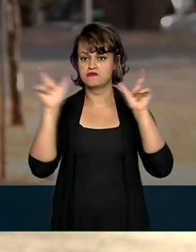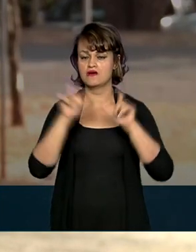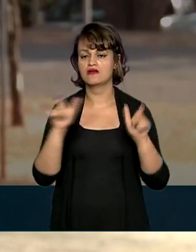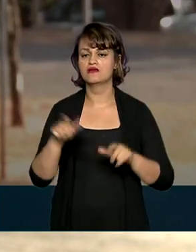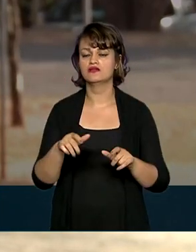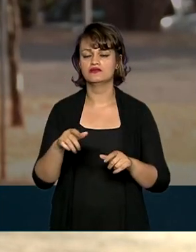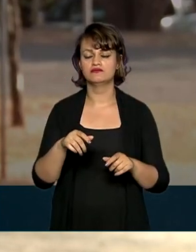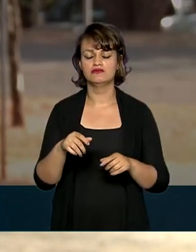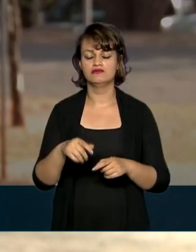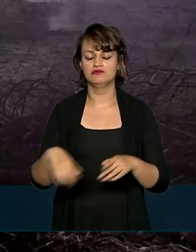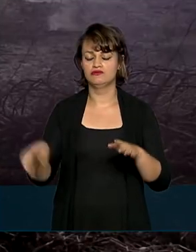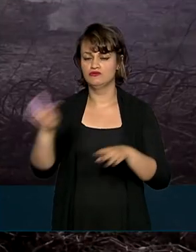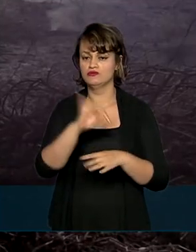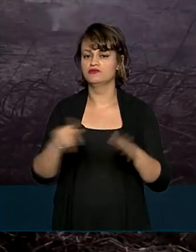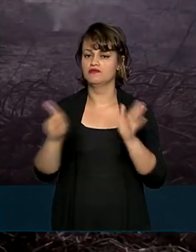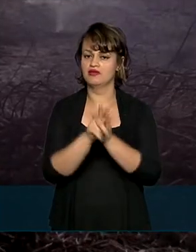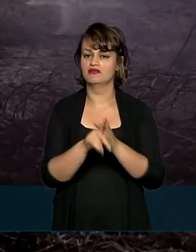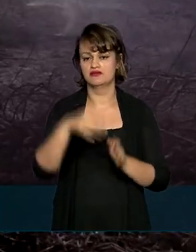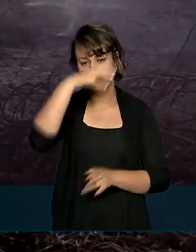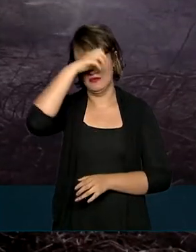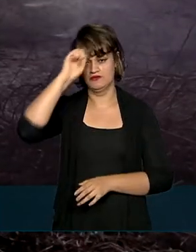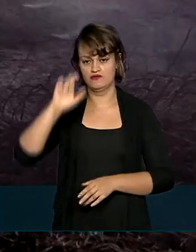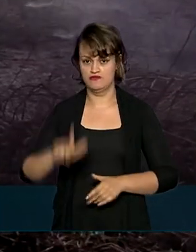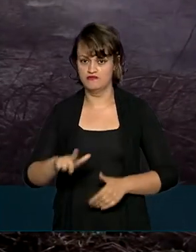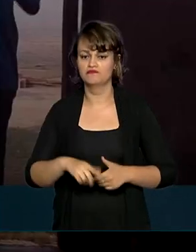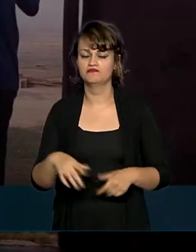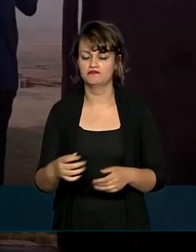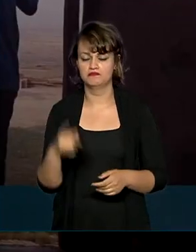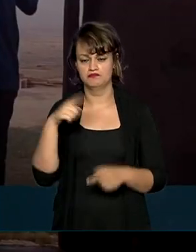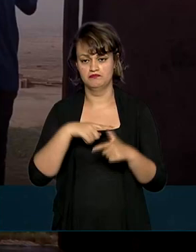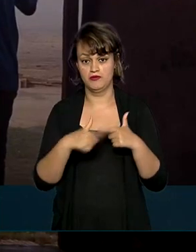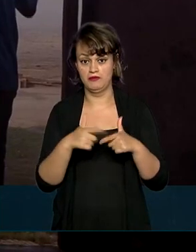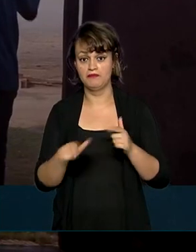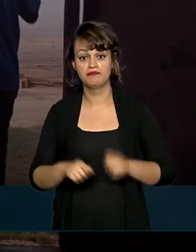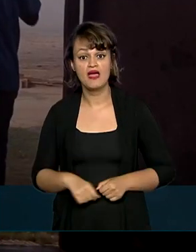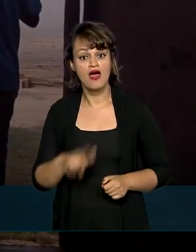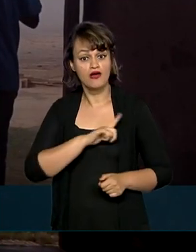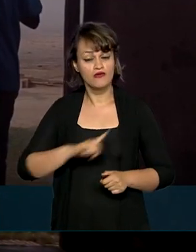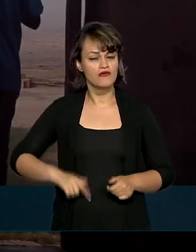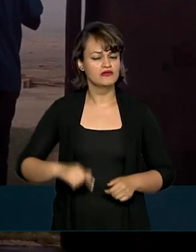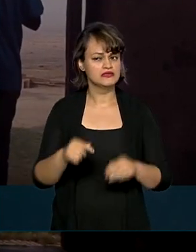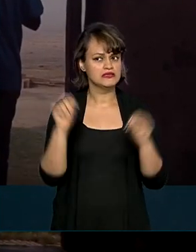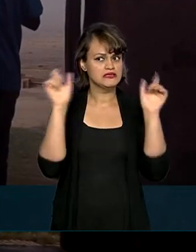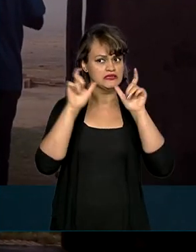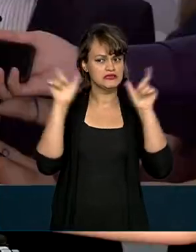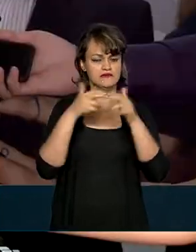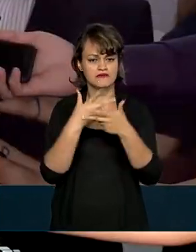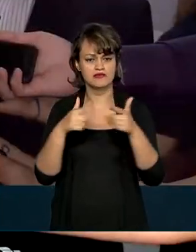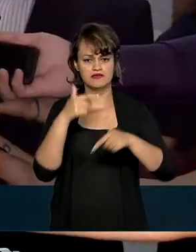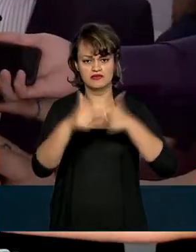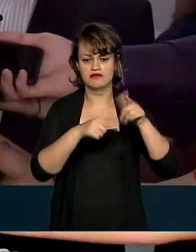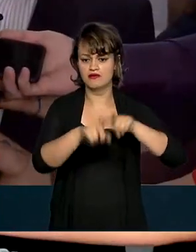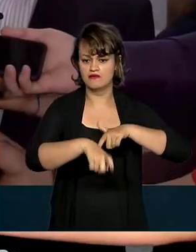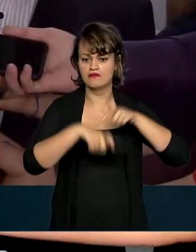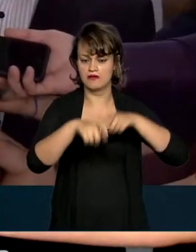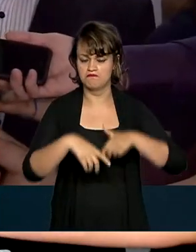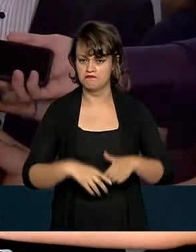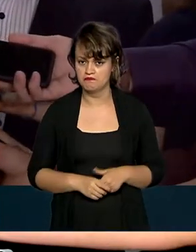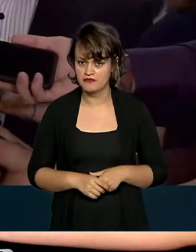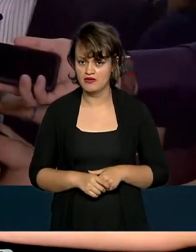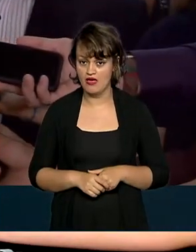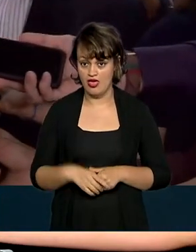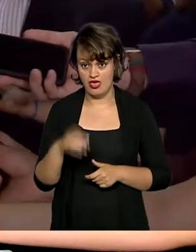em todo o Estado. O governo está atento também à situação dos produtores rurais. Estamos fazendo um